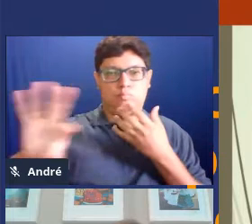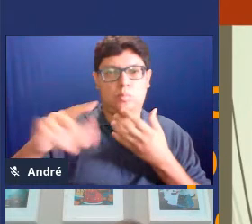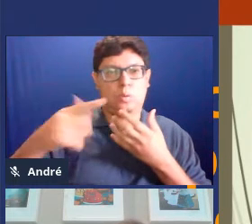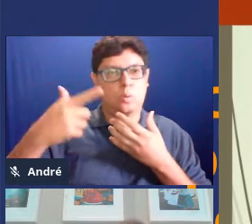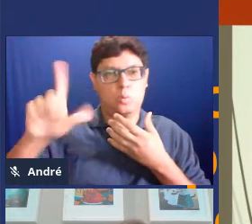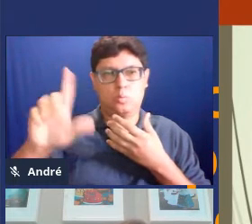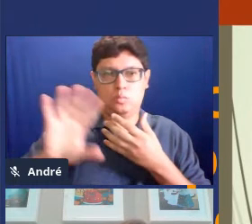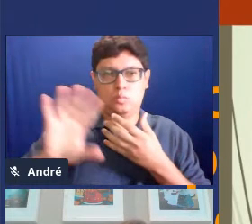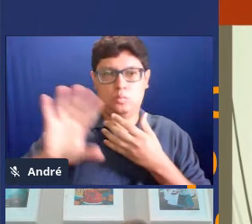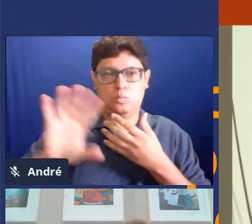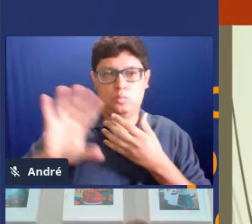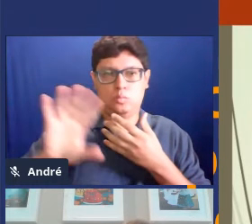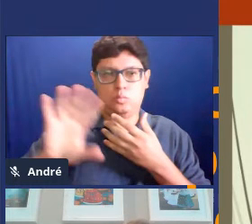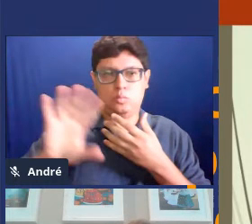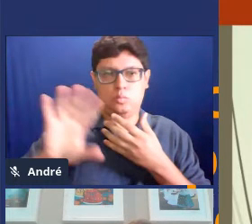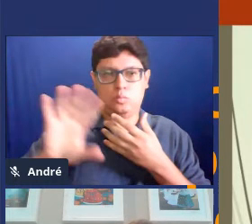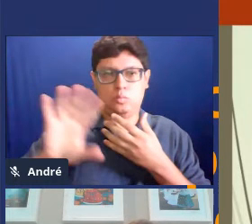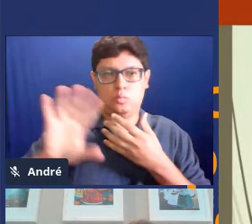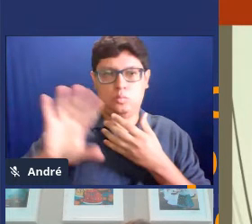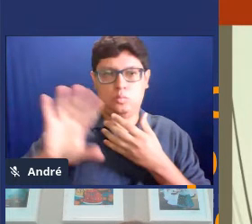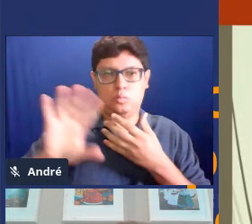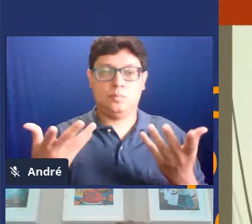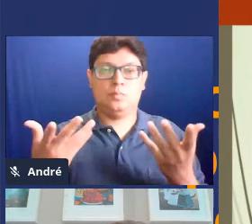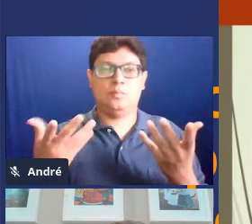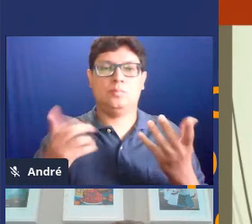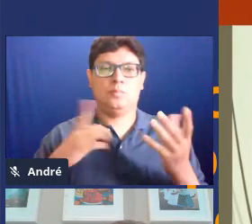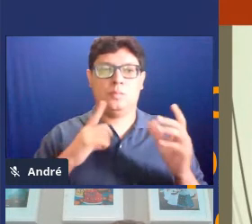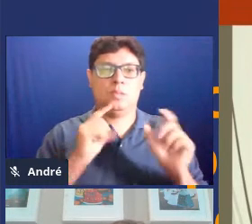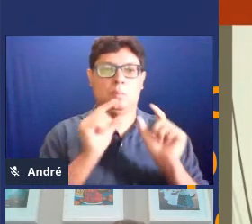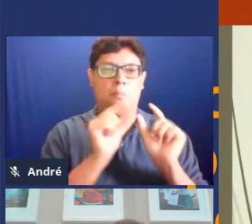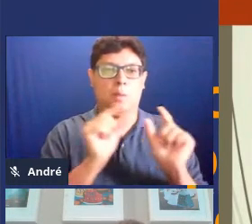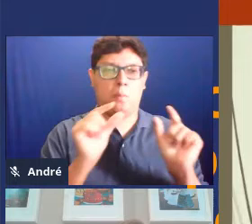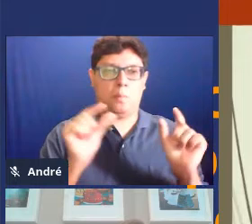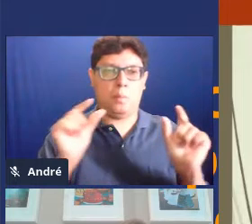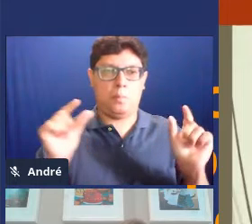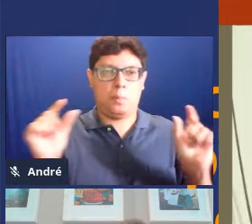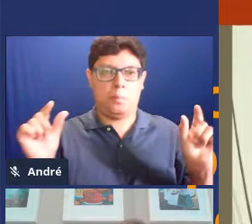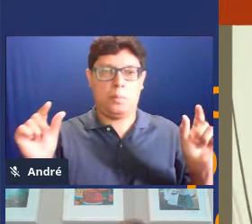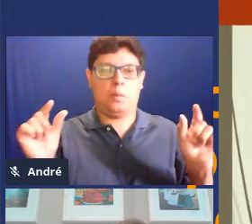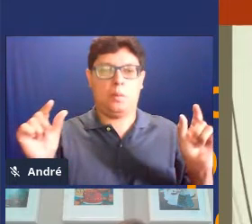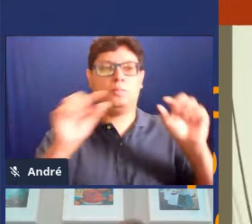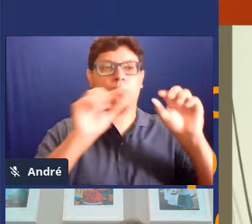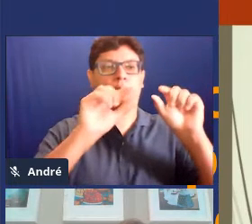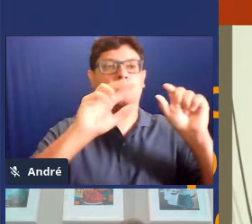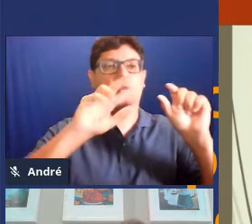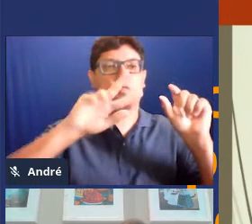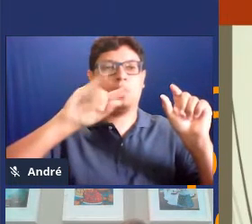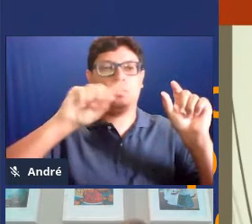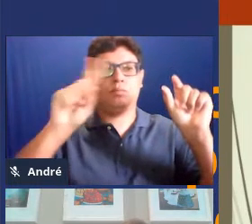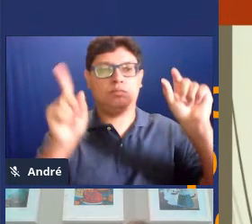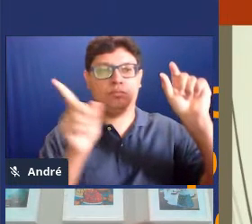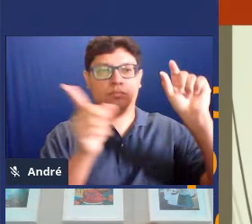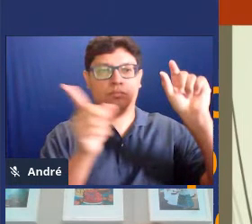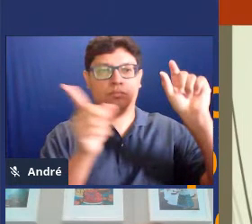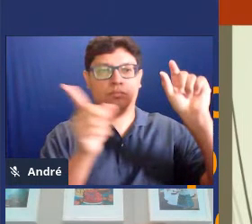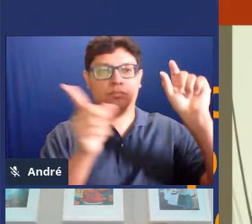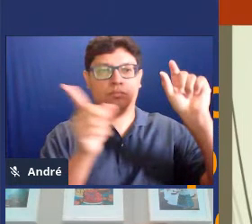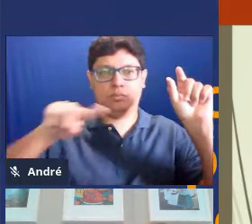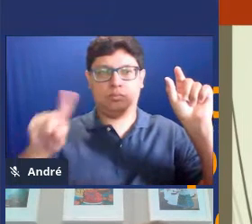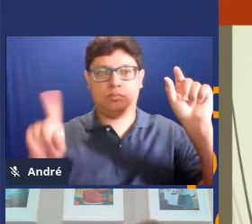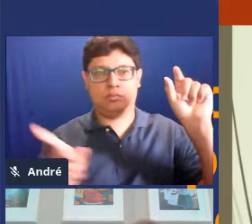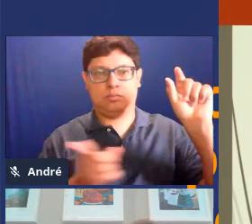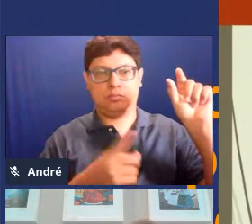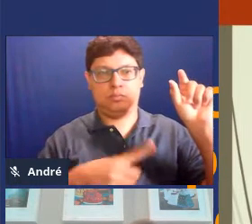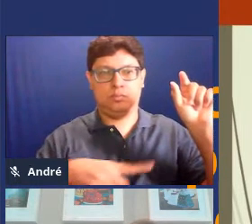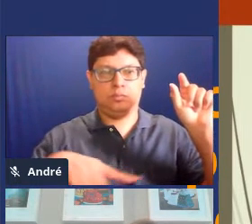molécula vai se dobrando por atrações ou repulsões. E esse dobramento dessa molécula é que